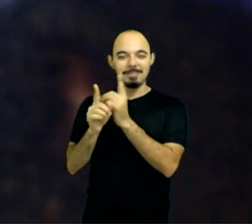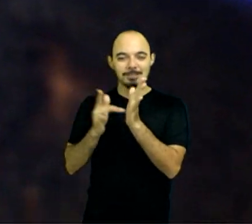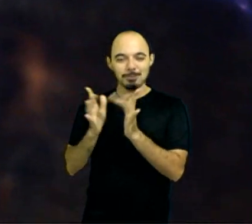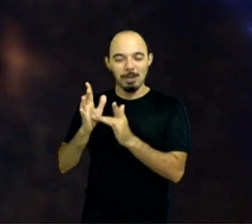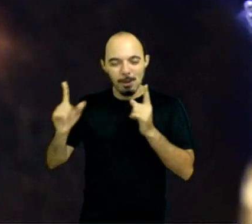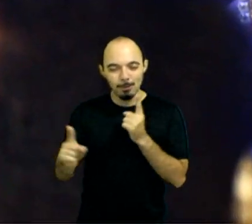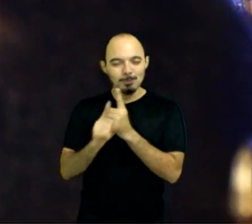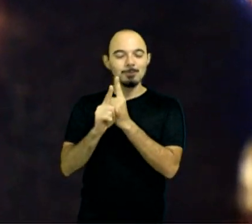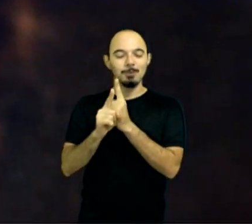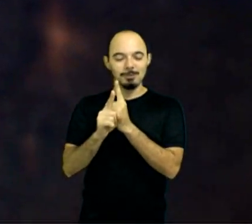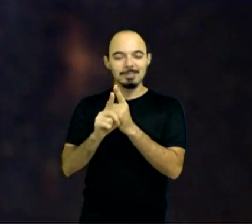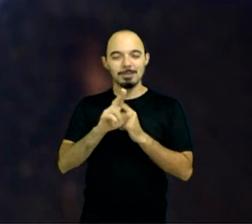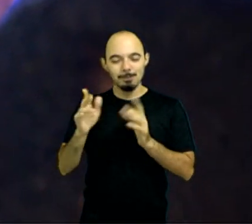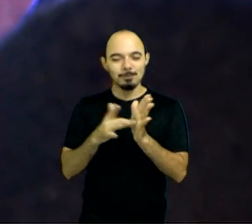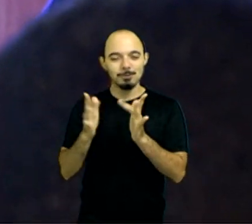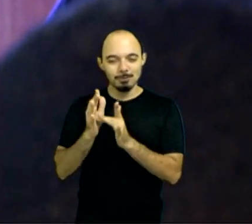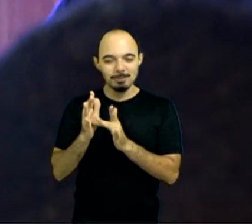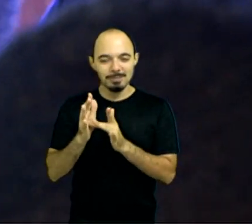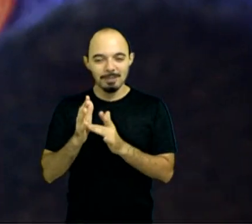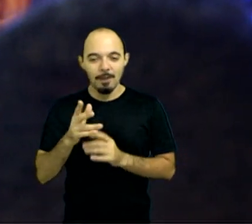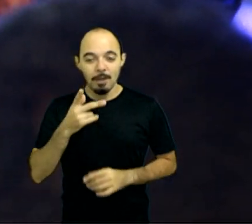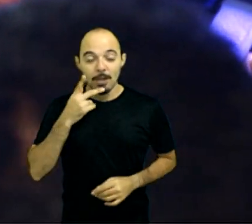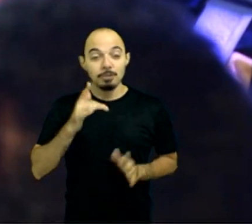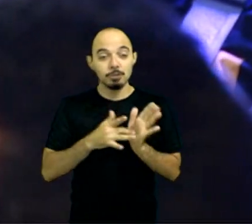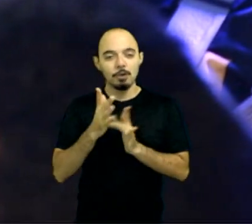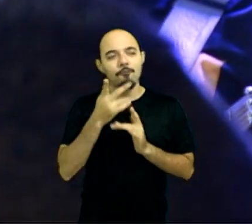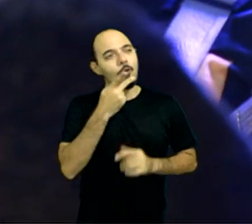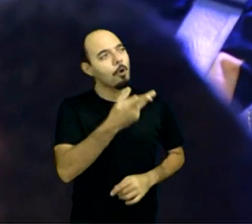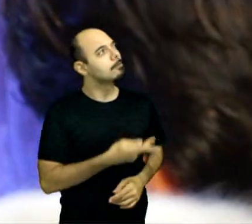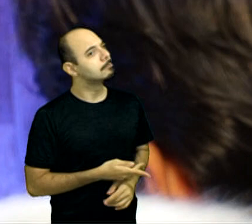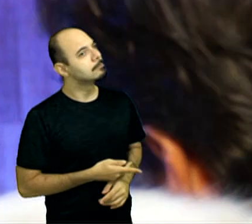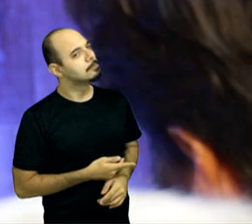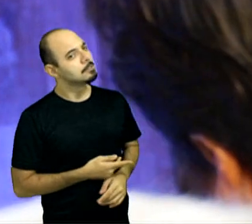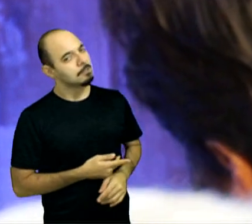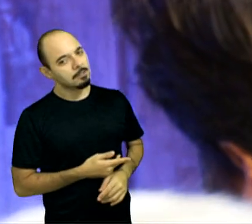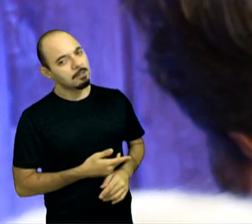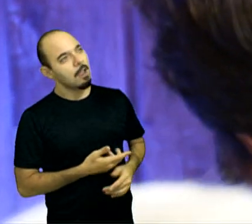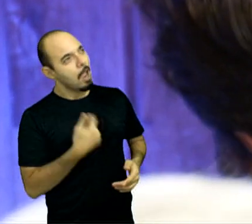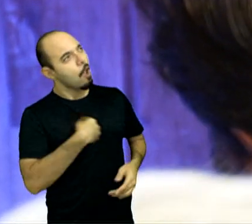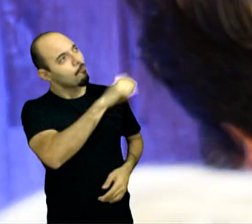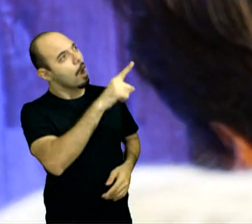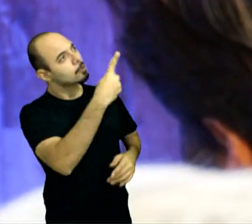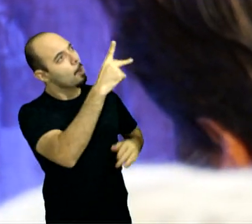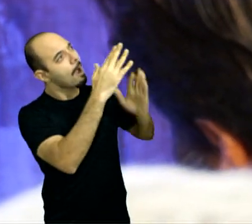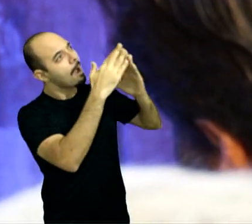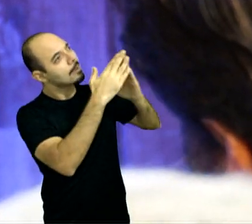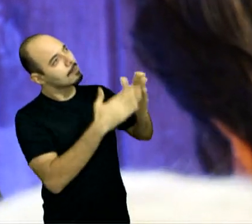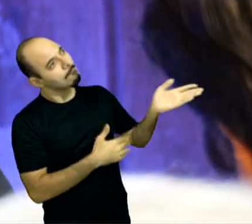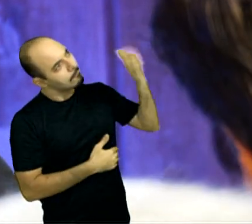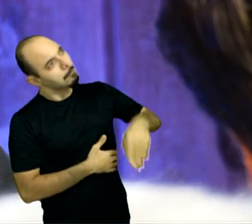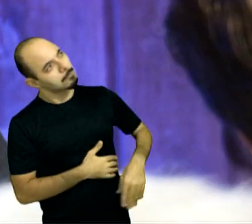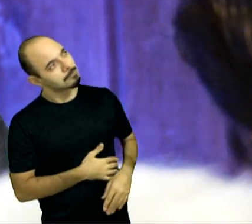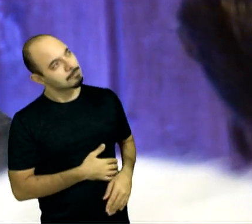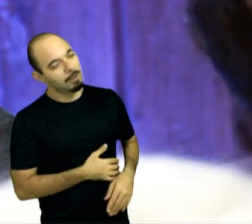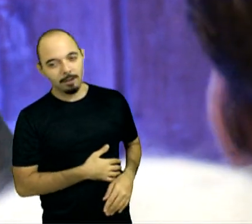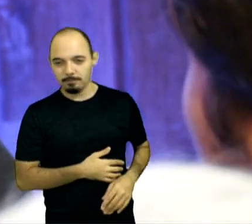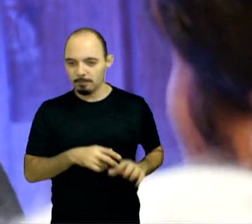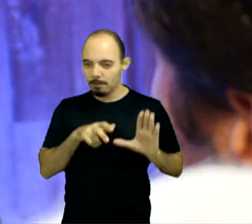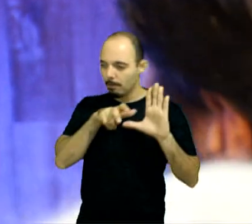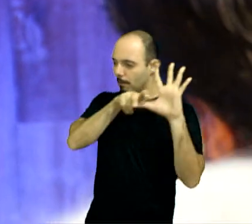Jesus disse, eu quero ir para a tua casa. Fico imaginando Ele chegando em casa e dizendo,